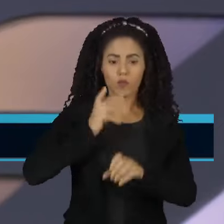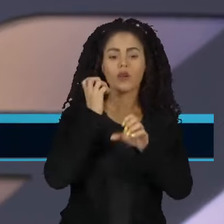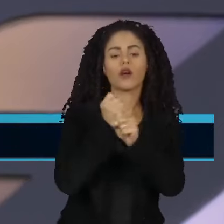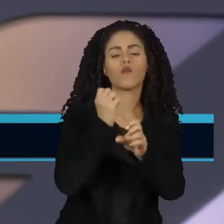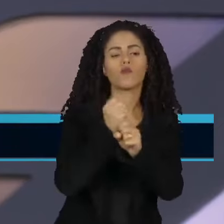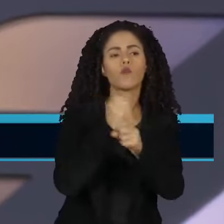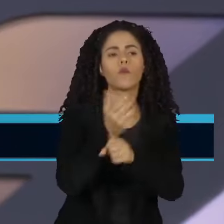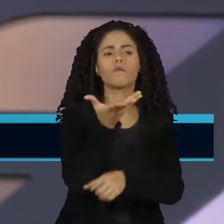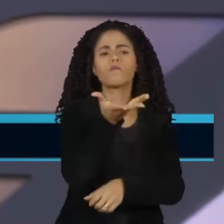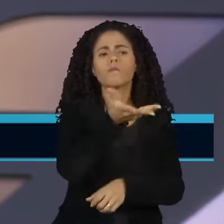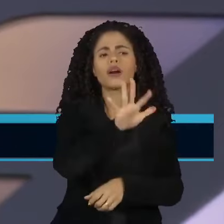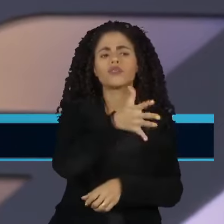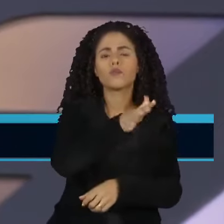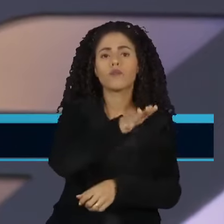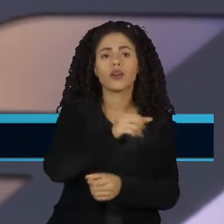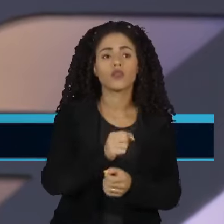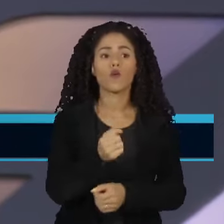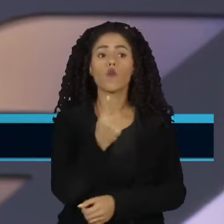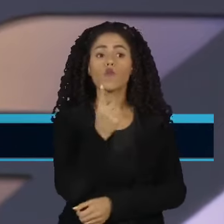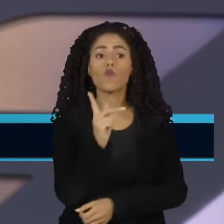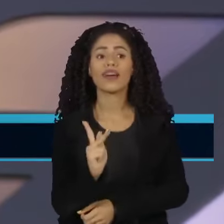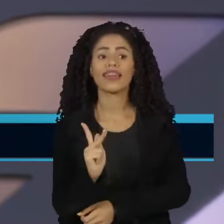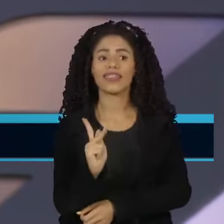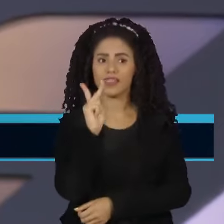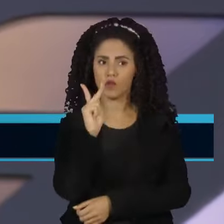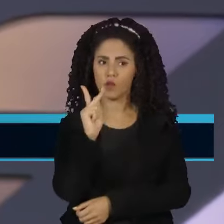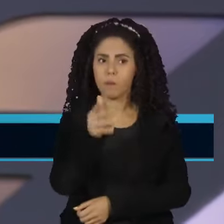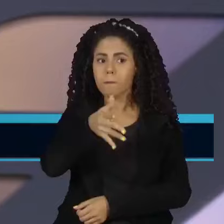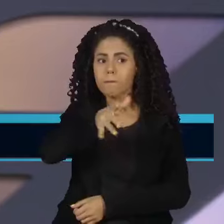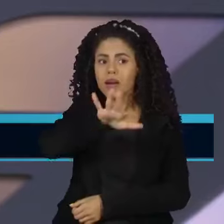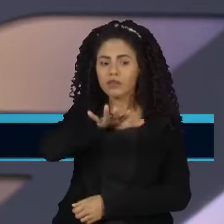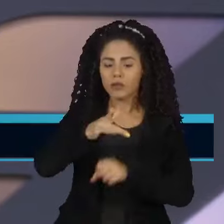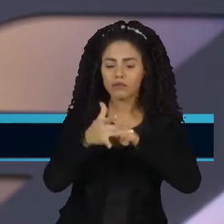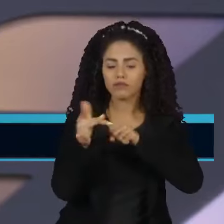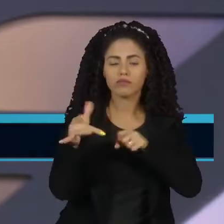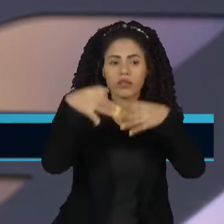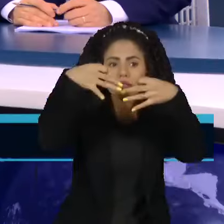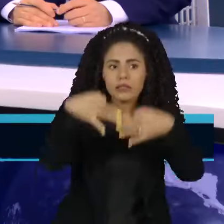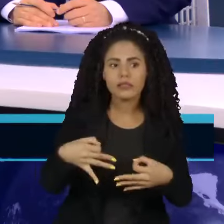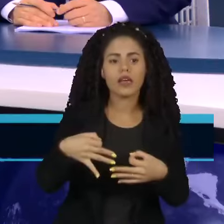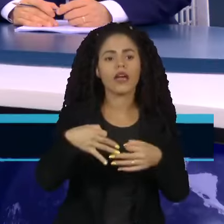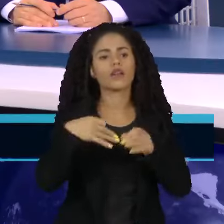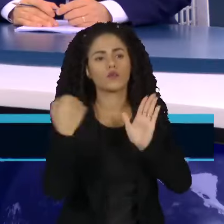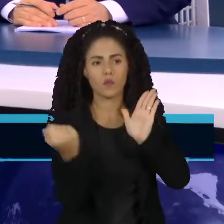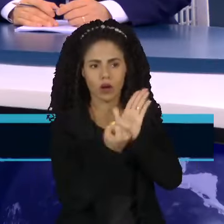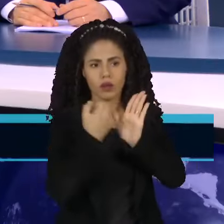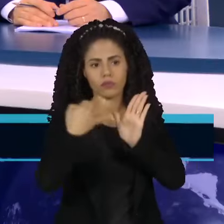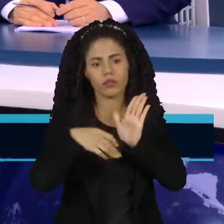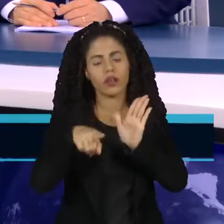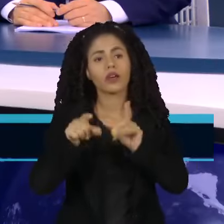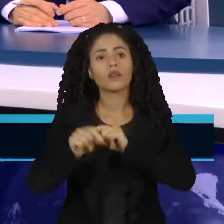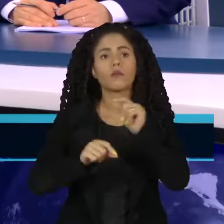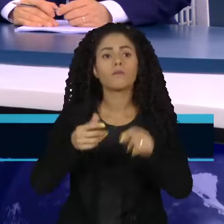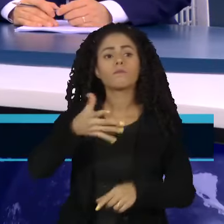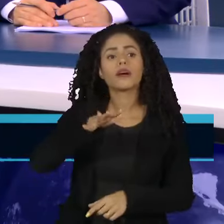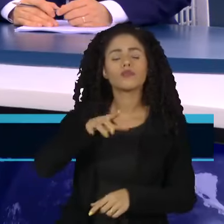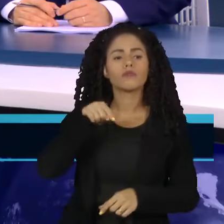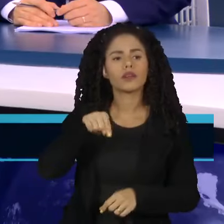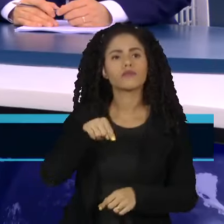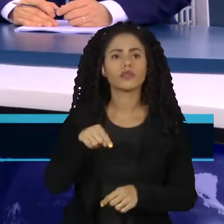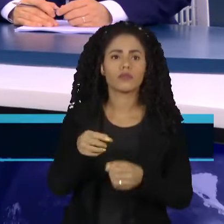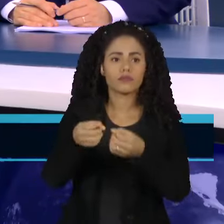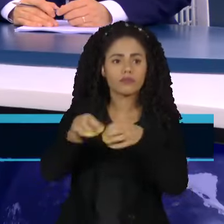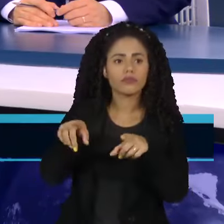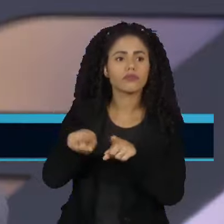o custo de um quilo extraído legalmente com o garimpo ilegal, o custo socioambiental,